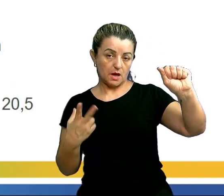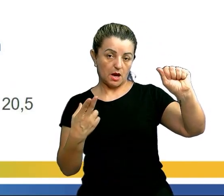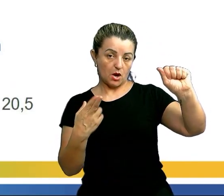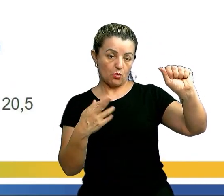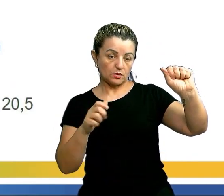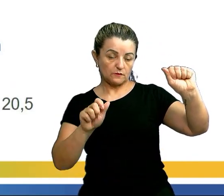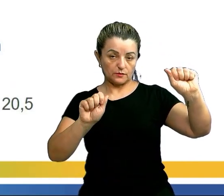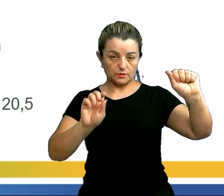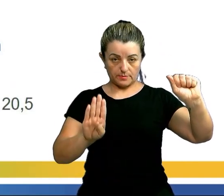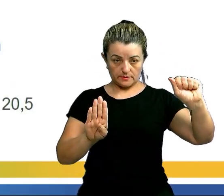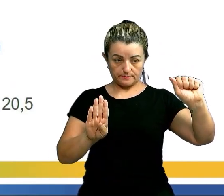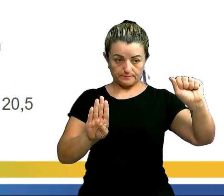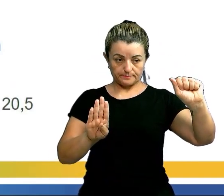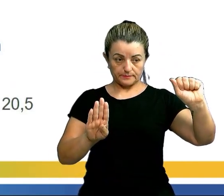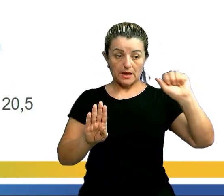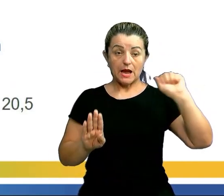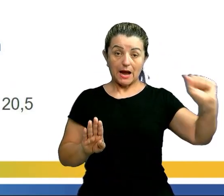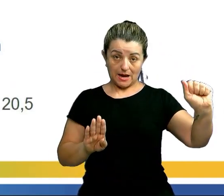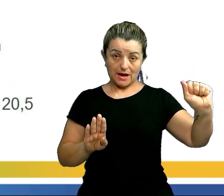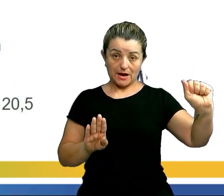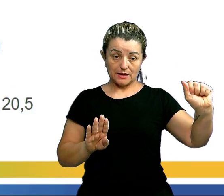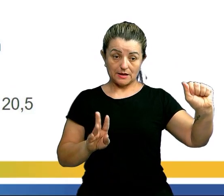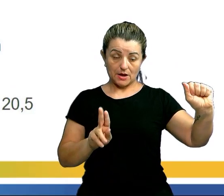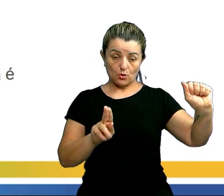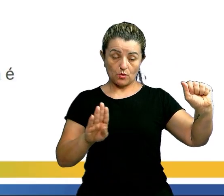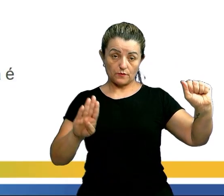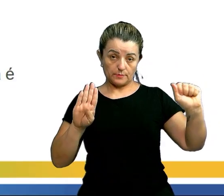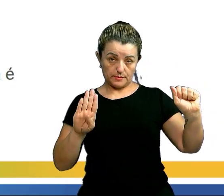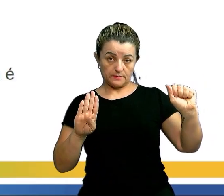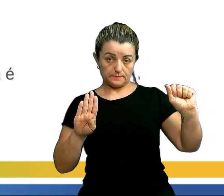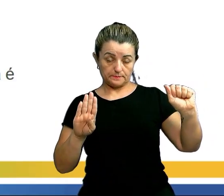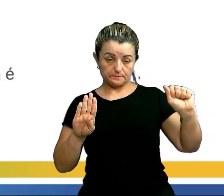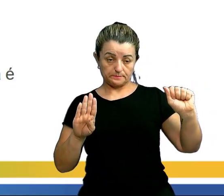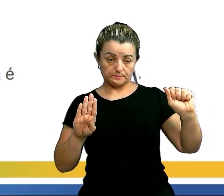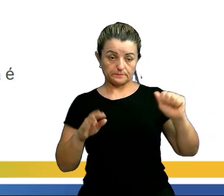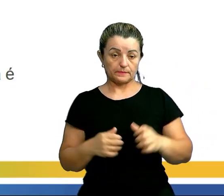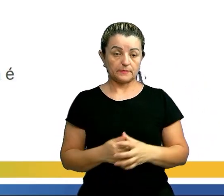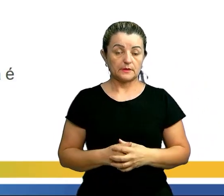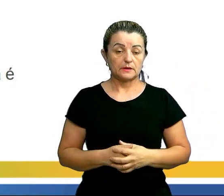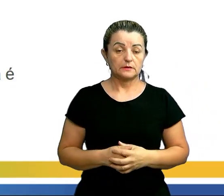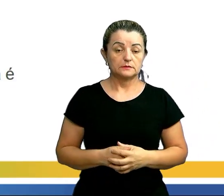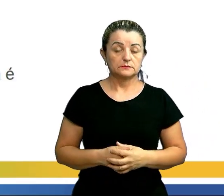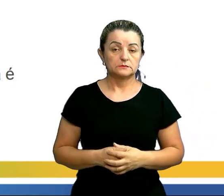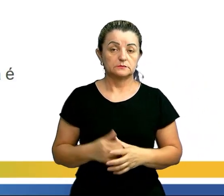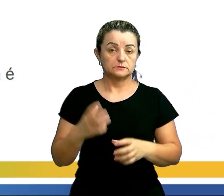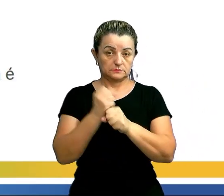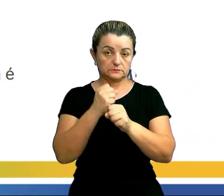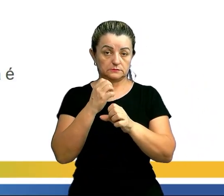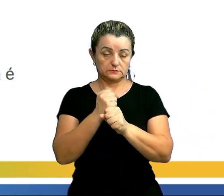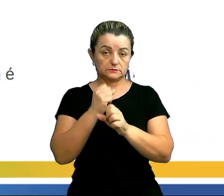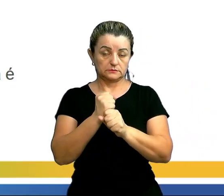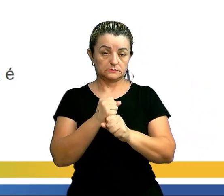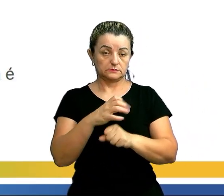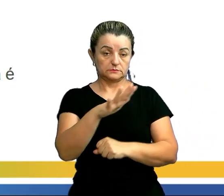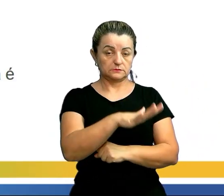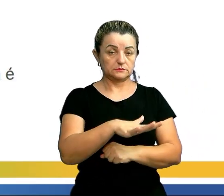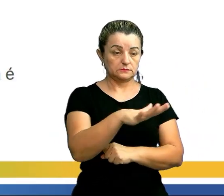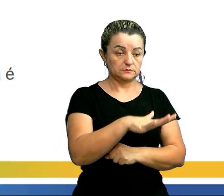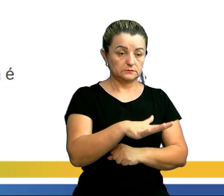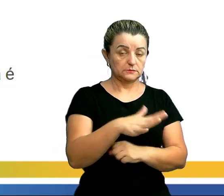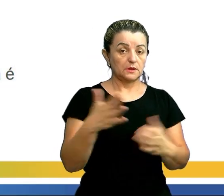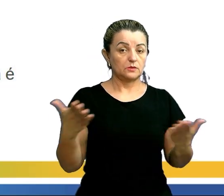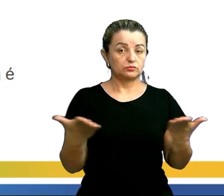base vezes altura. Aqui é x, aqui vai ser x mais 7. E aqui eu tenho as medidas. Como é que a gente faz isso? Como a